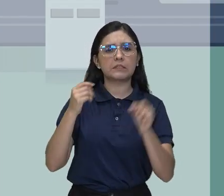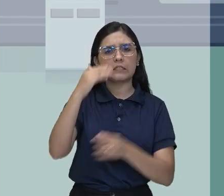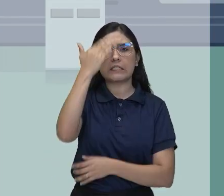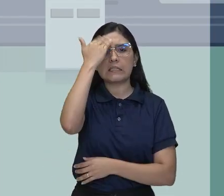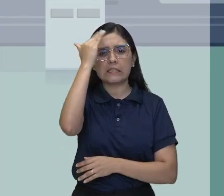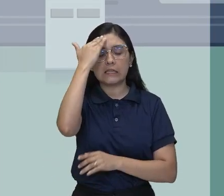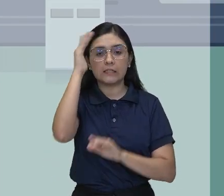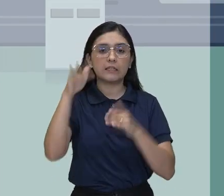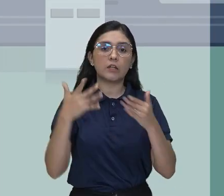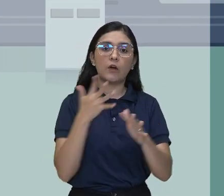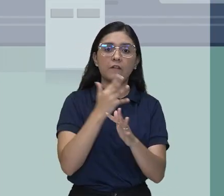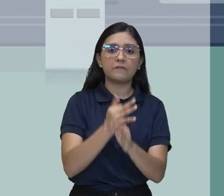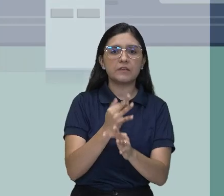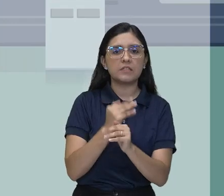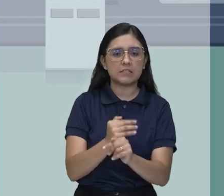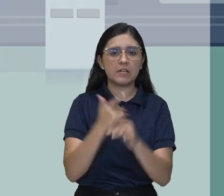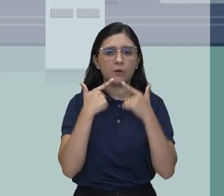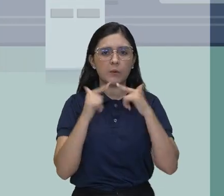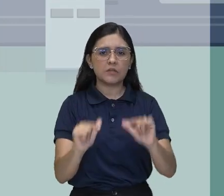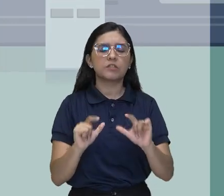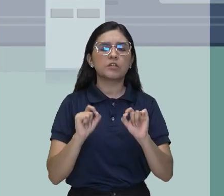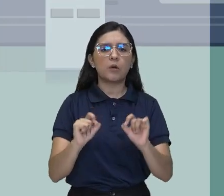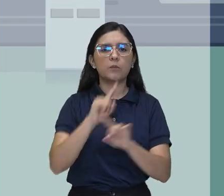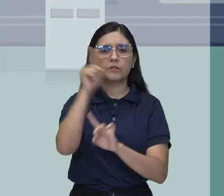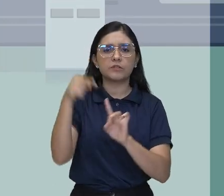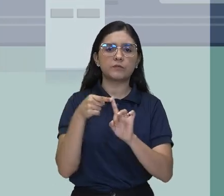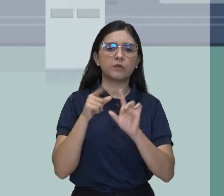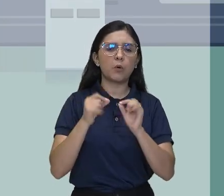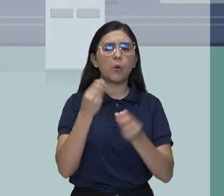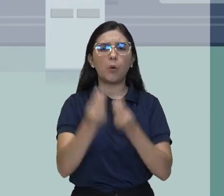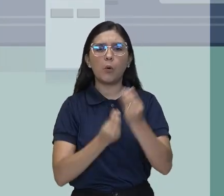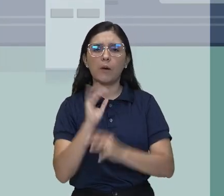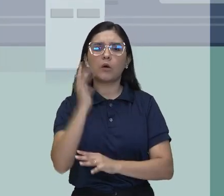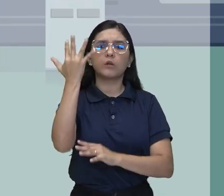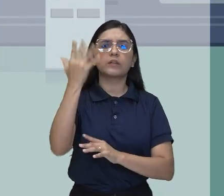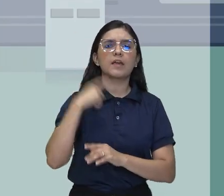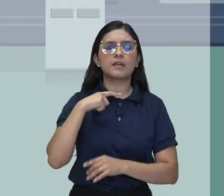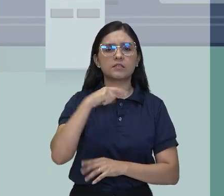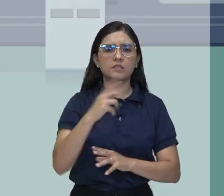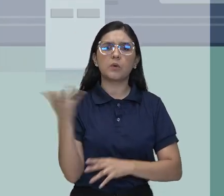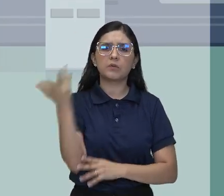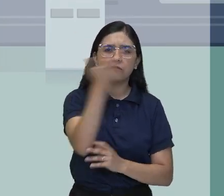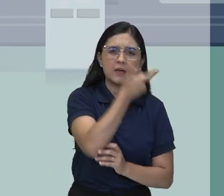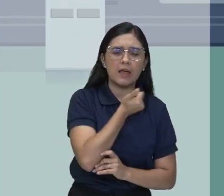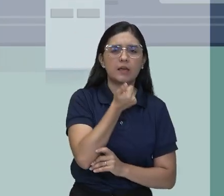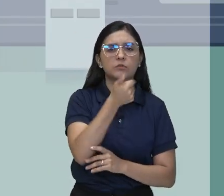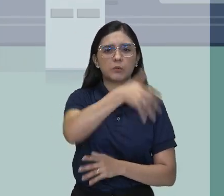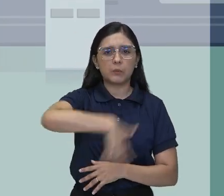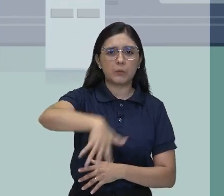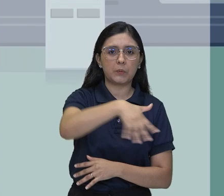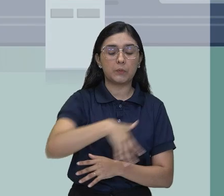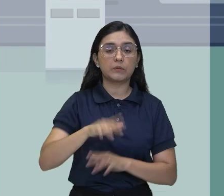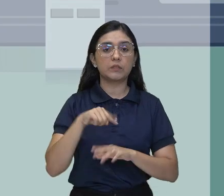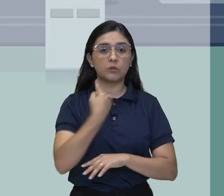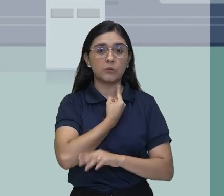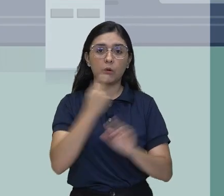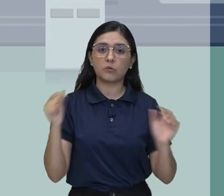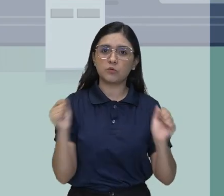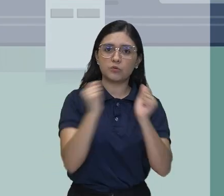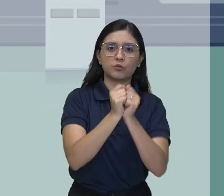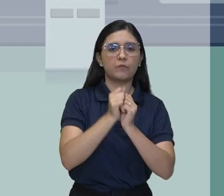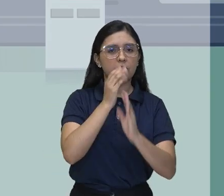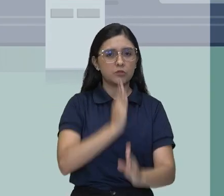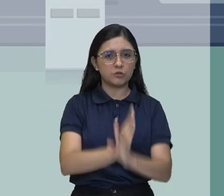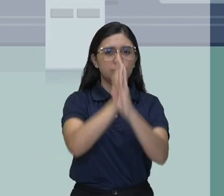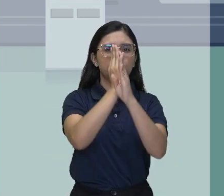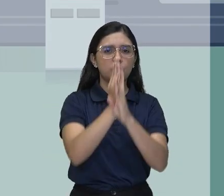a linguagem que busca descrever o funcionamento do universo e juntos vamos decifrar